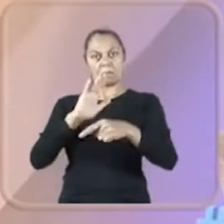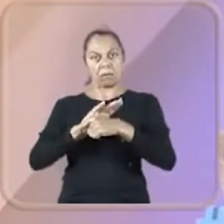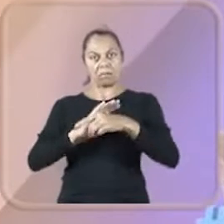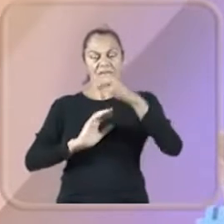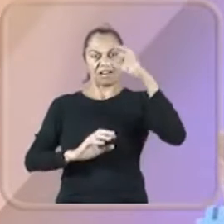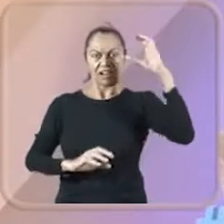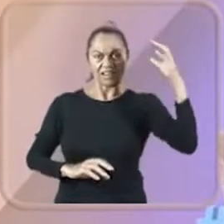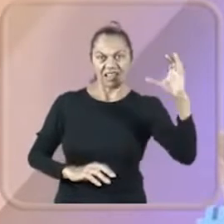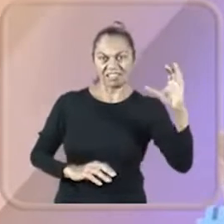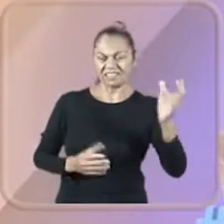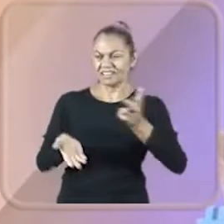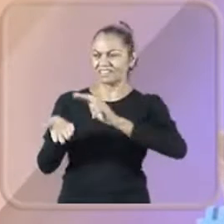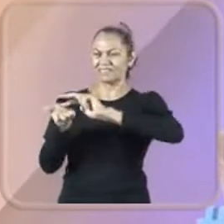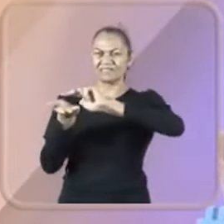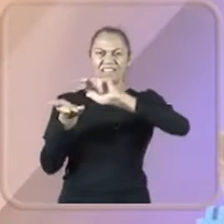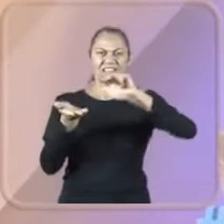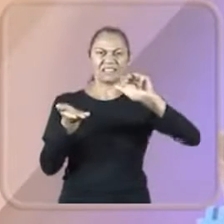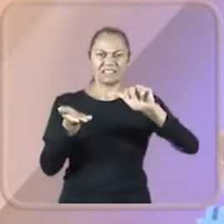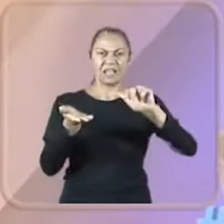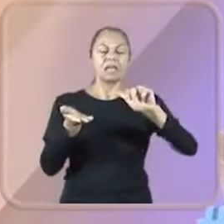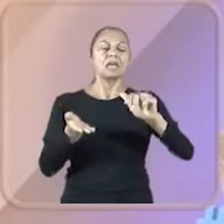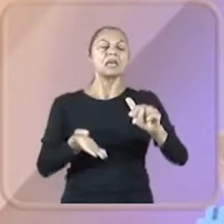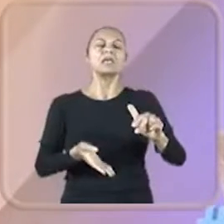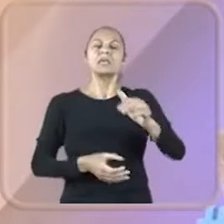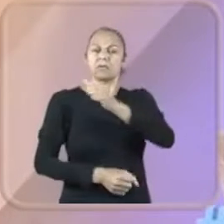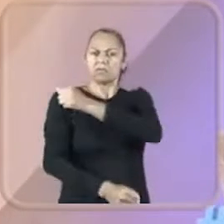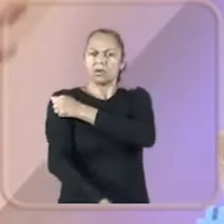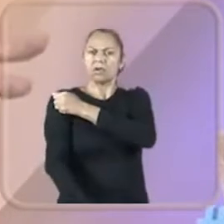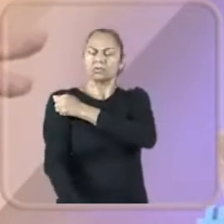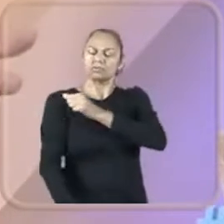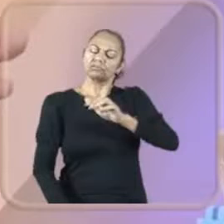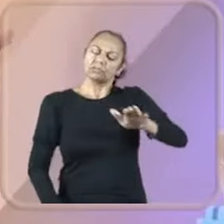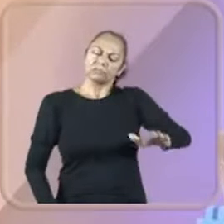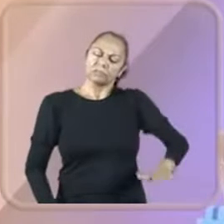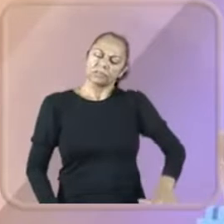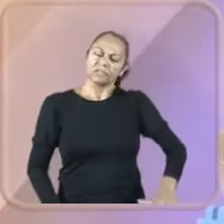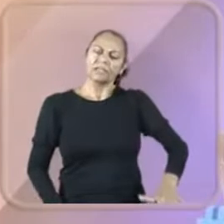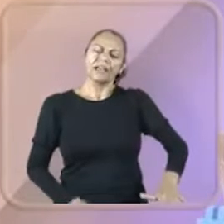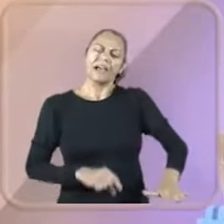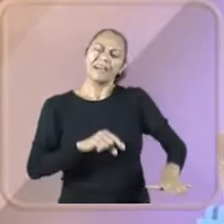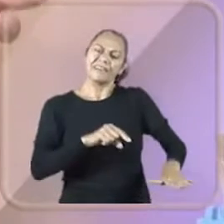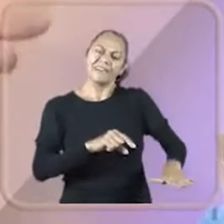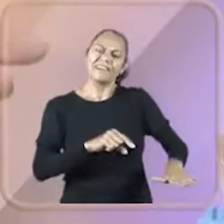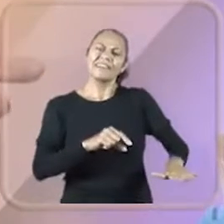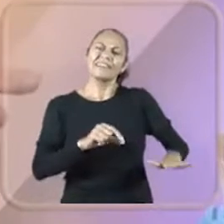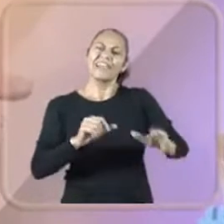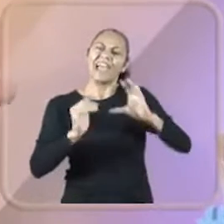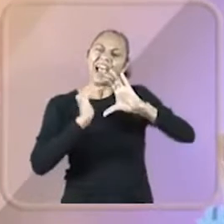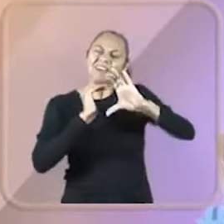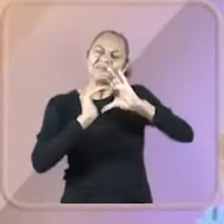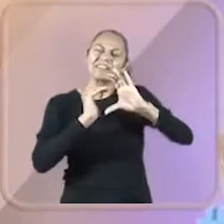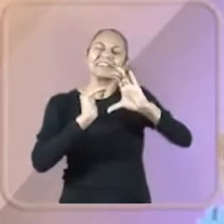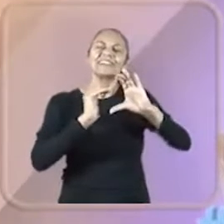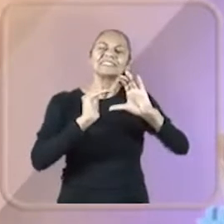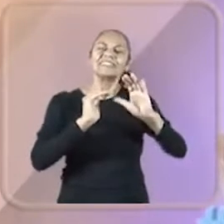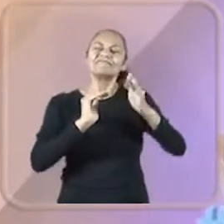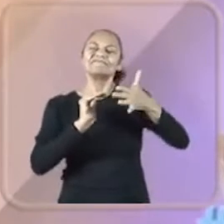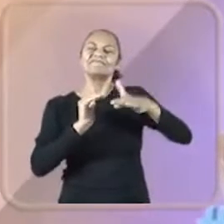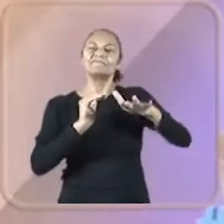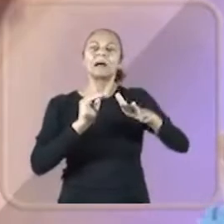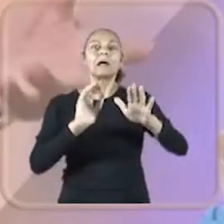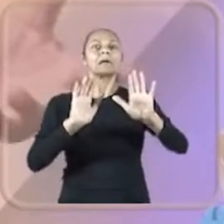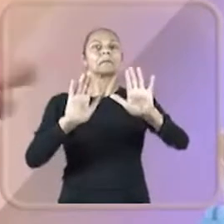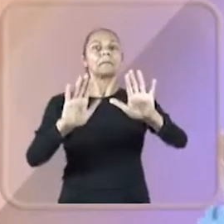ser efetivamente ouvidos, né? Os alunos pequenininhos talvez não consigam se expressar da melhor maneira